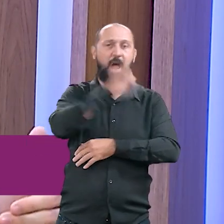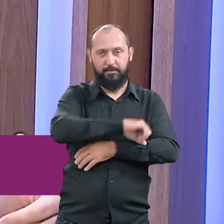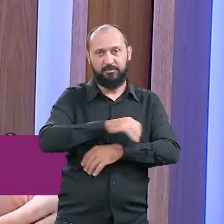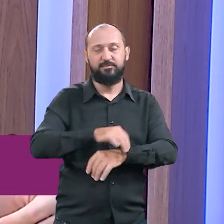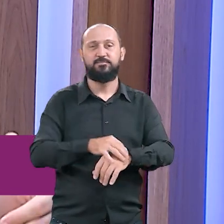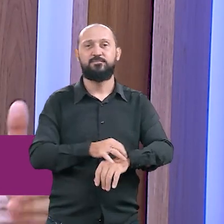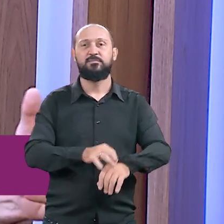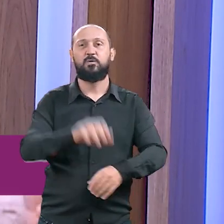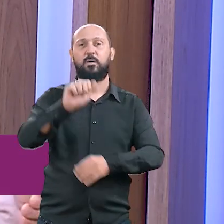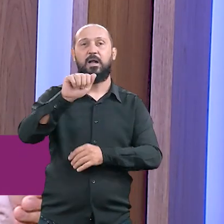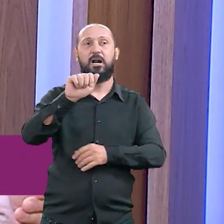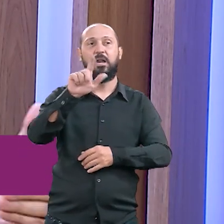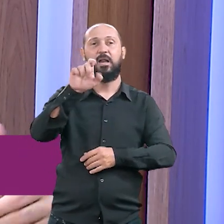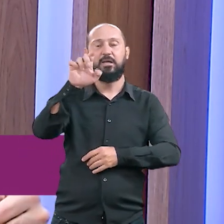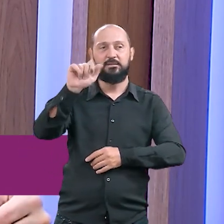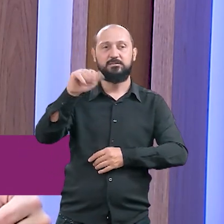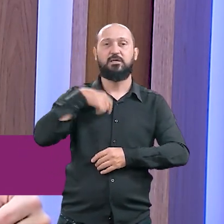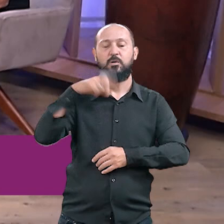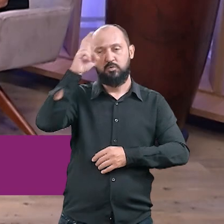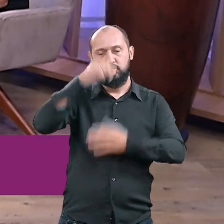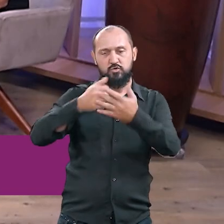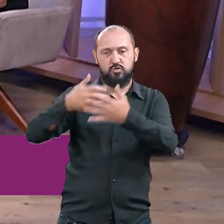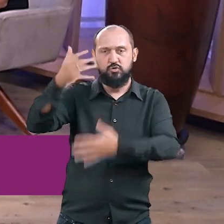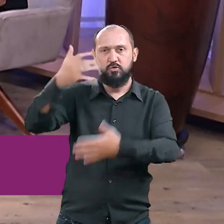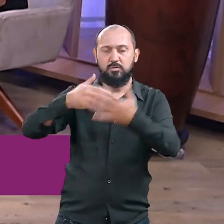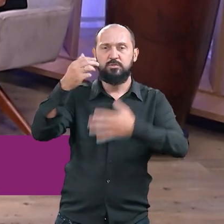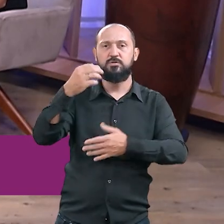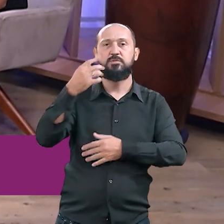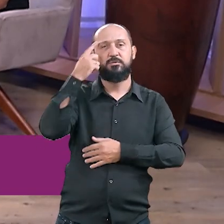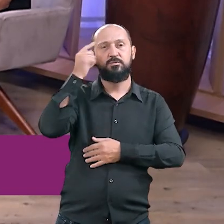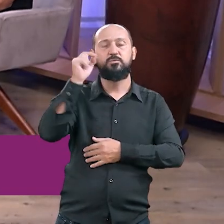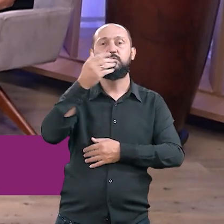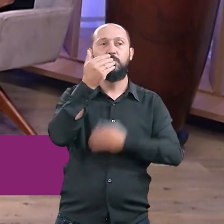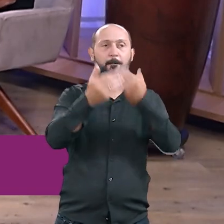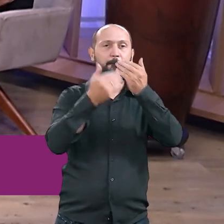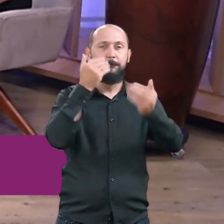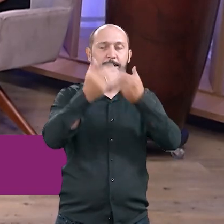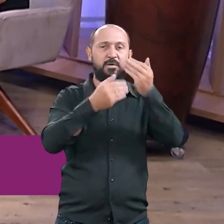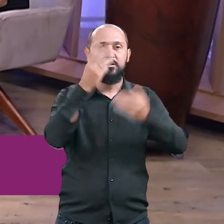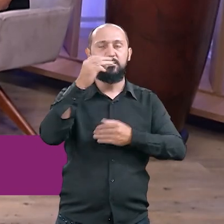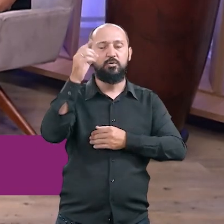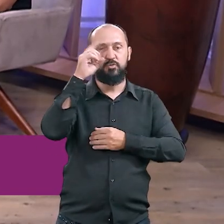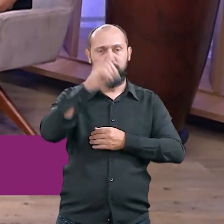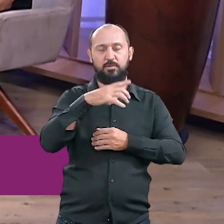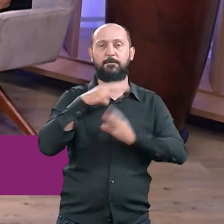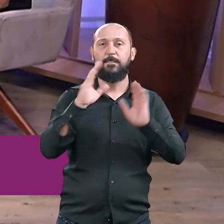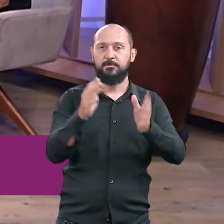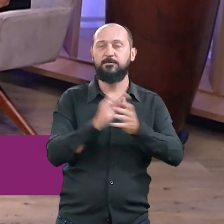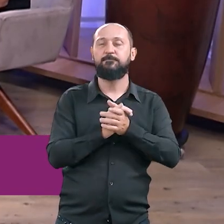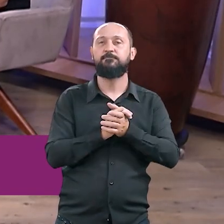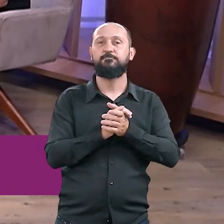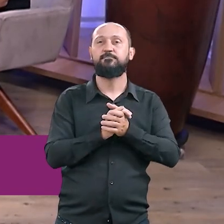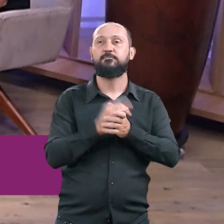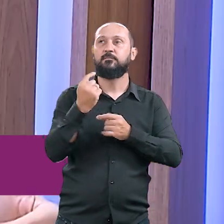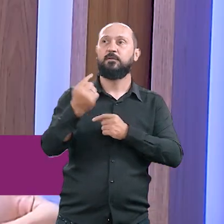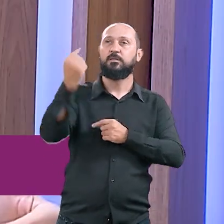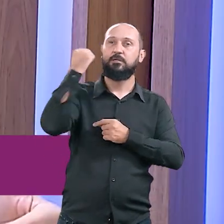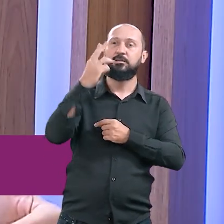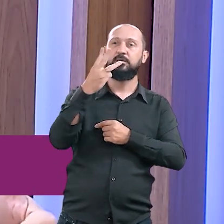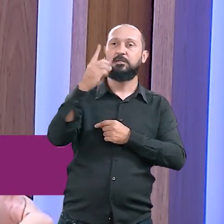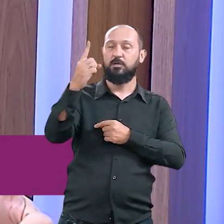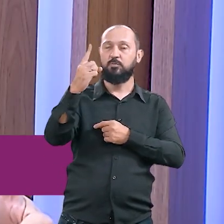o objetivo, que é influenciar Usa o cérebro para influenciar o estômago, né? Exatamente. Kenneth, voltando a falar agora sobre